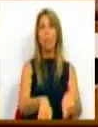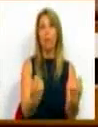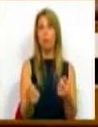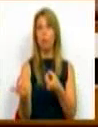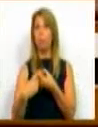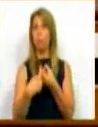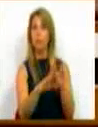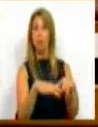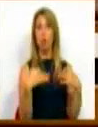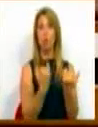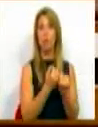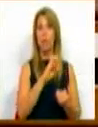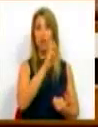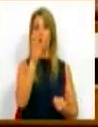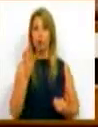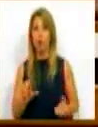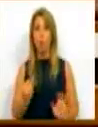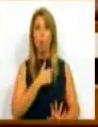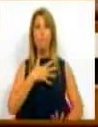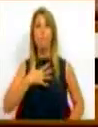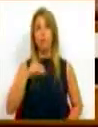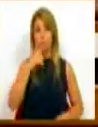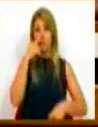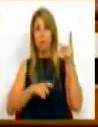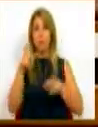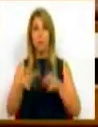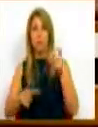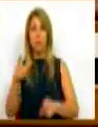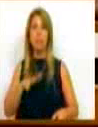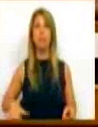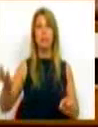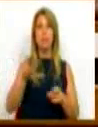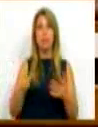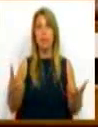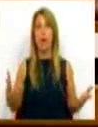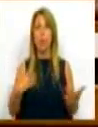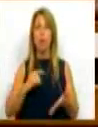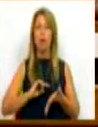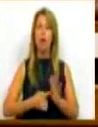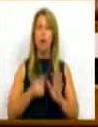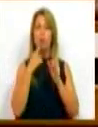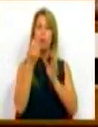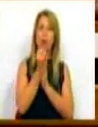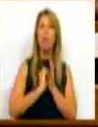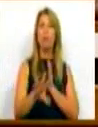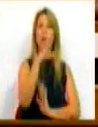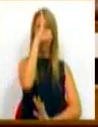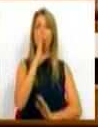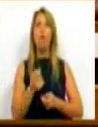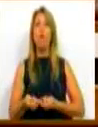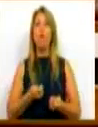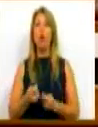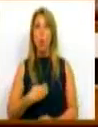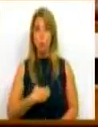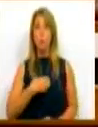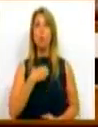parceiros sociais, as regiões, o empresariado e os cidadãos. É necessário devolver à governação o